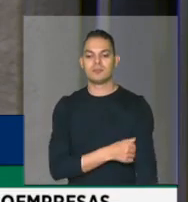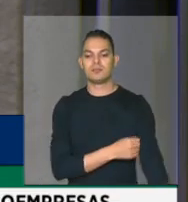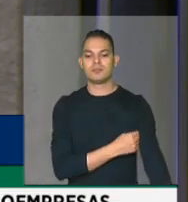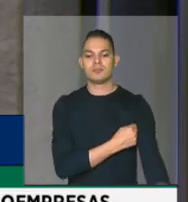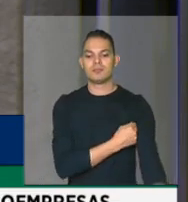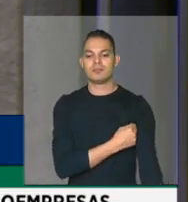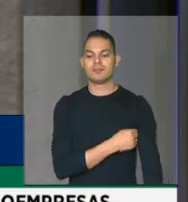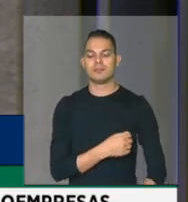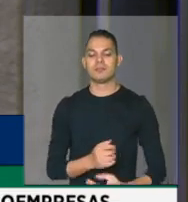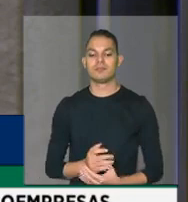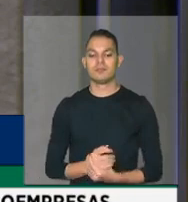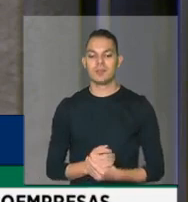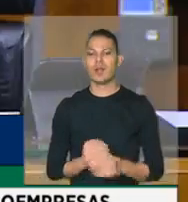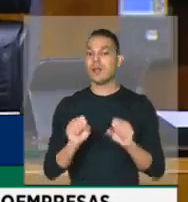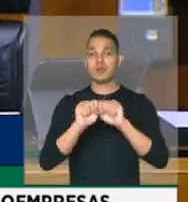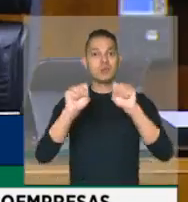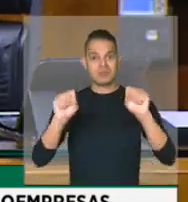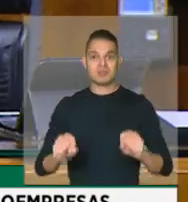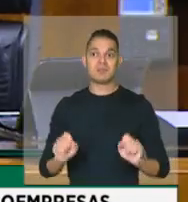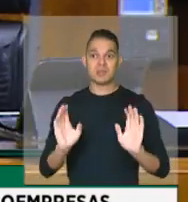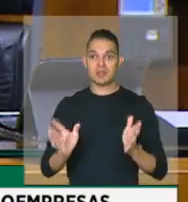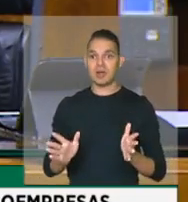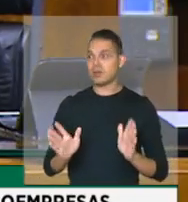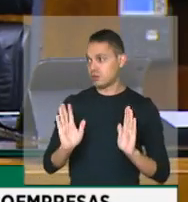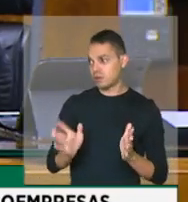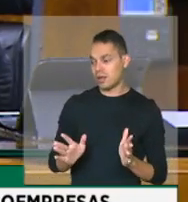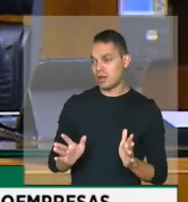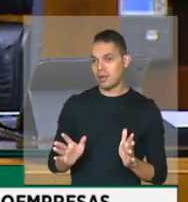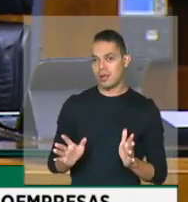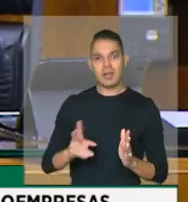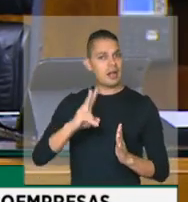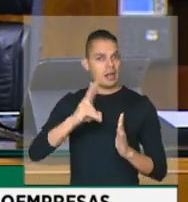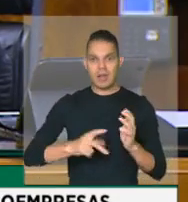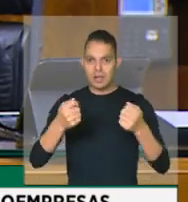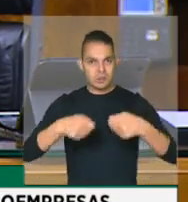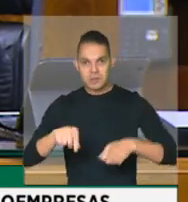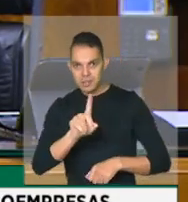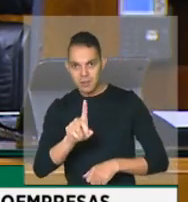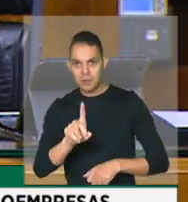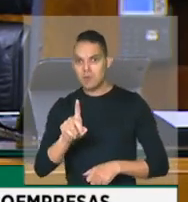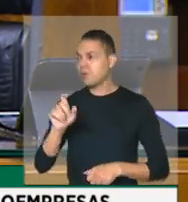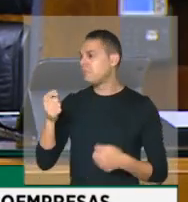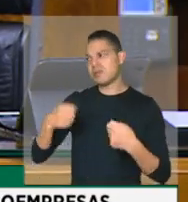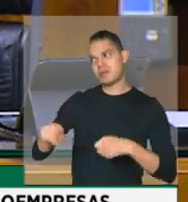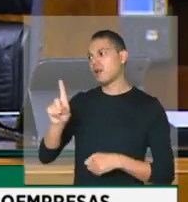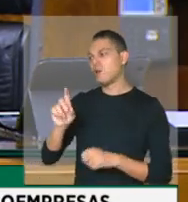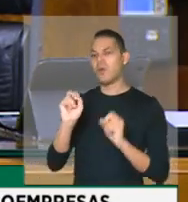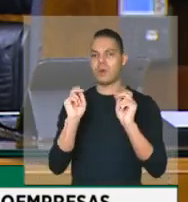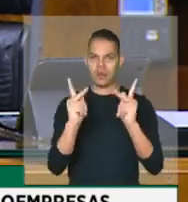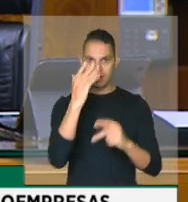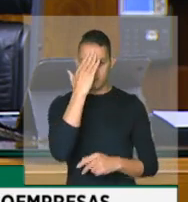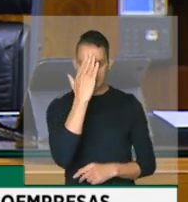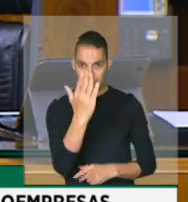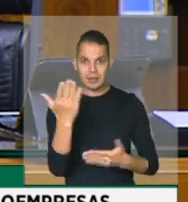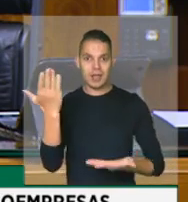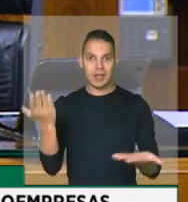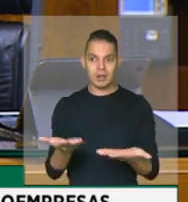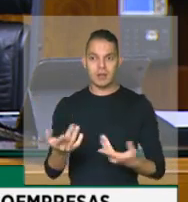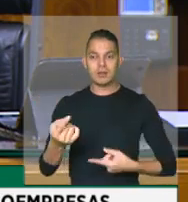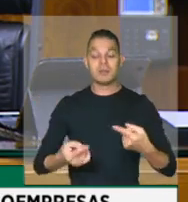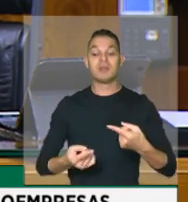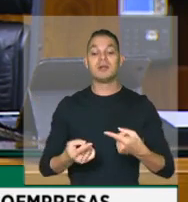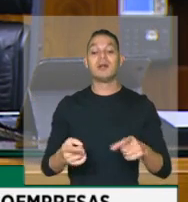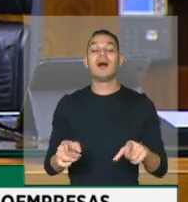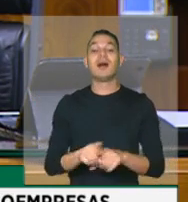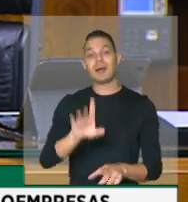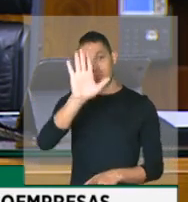Substitutivo? Tá no sistema já, deputada. Está no sistema. A gente faz o debate. Dispensa a leitura, então, presidente? Sim. Ok, muito obrigada. Vamos fazer o debate com calma. Só